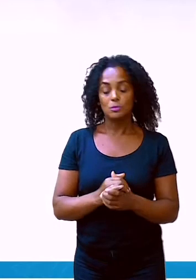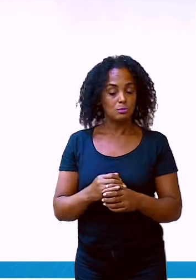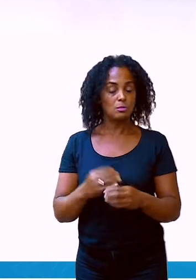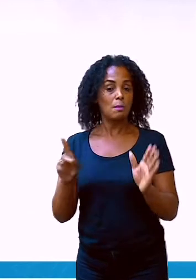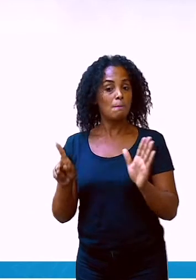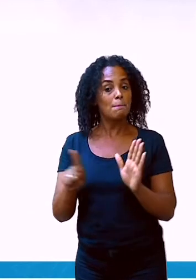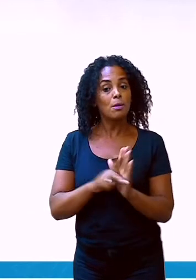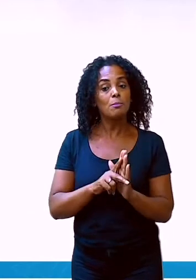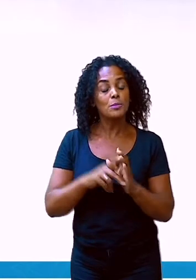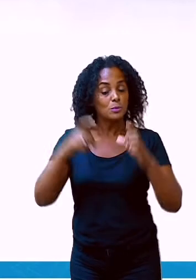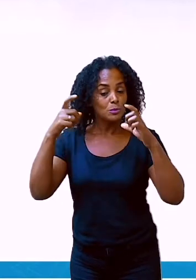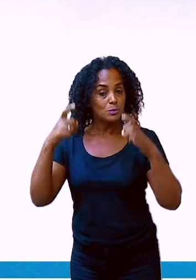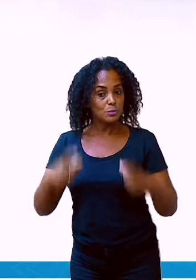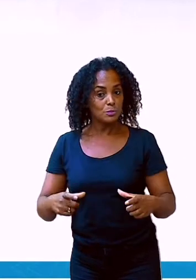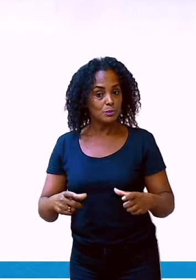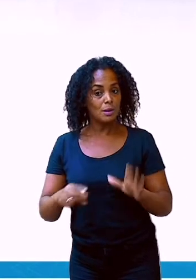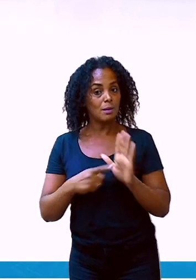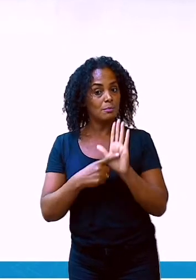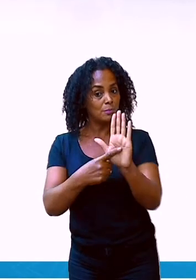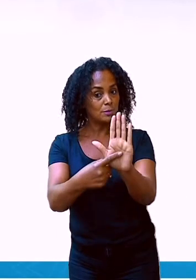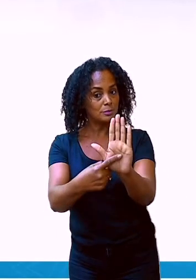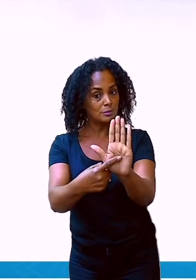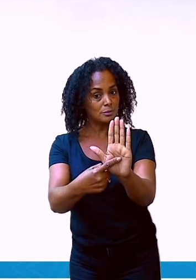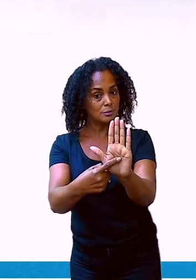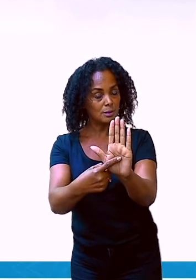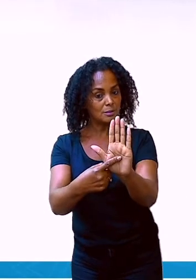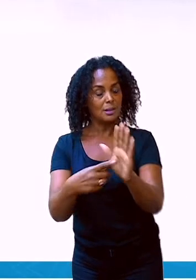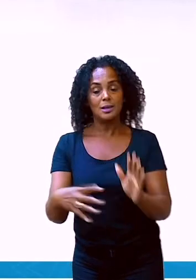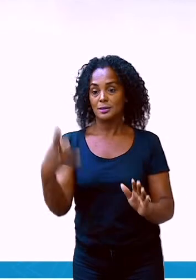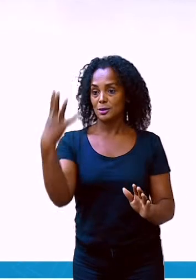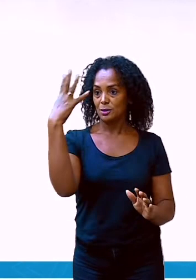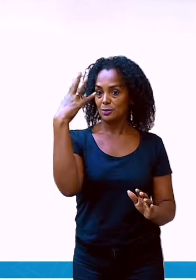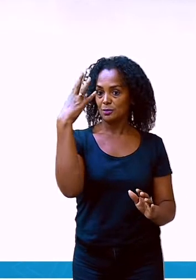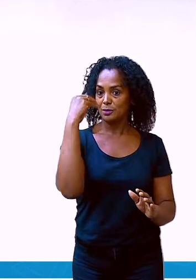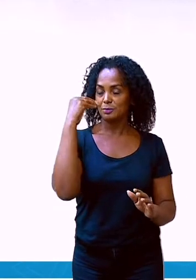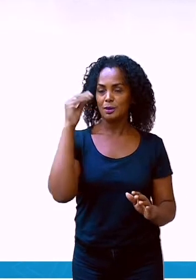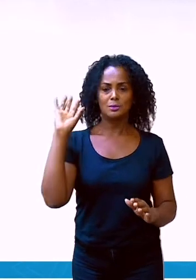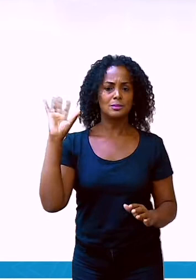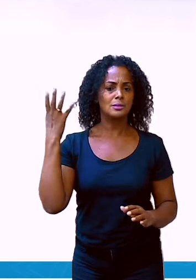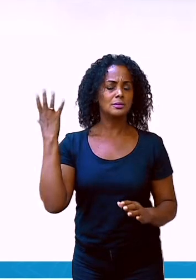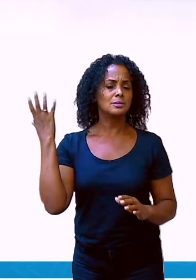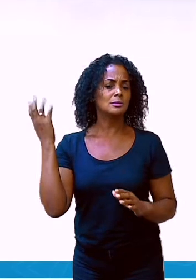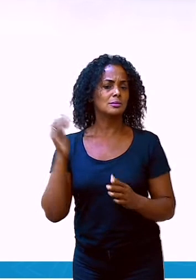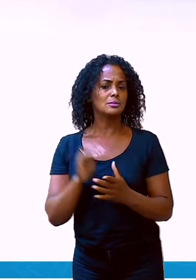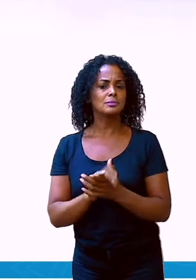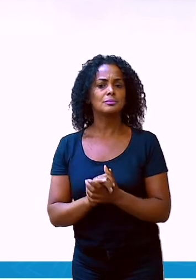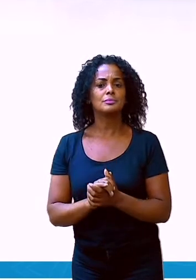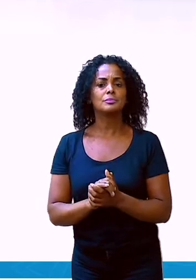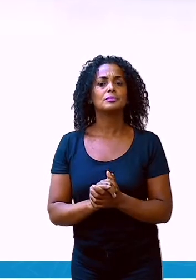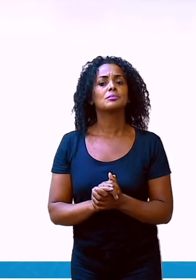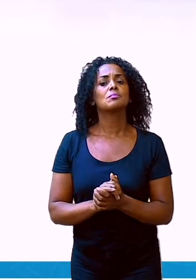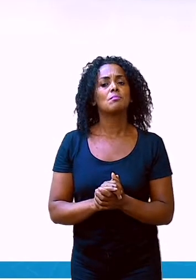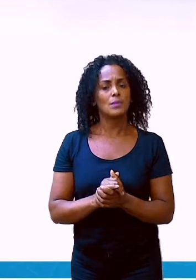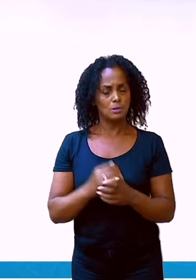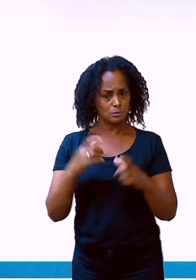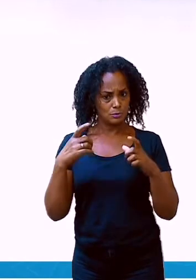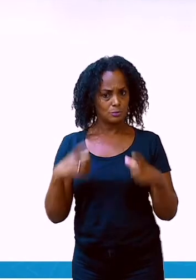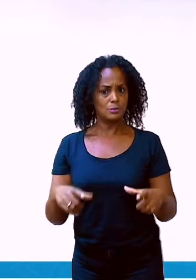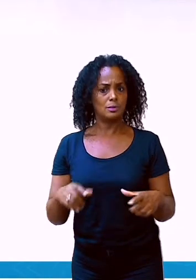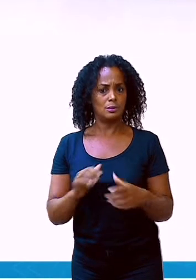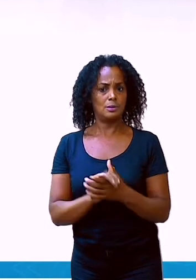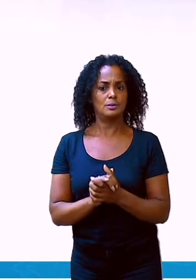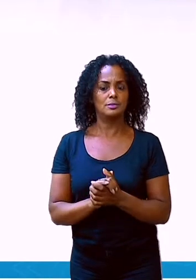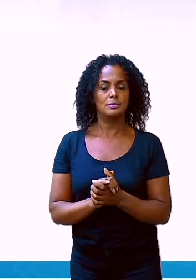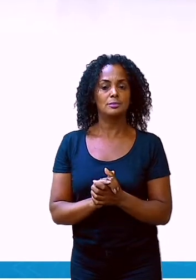ser representado. Então, aqui, essa fotografia, ela aconteceu, no lugar.